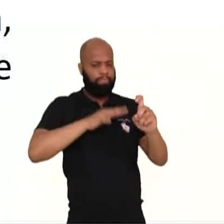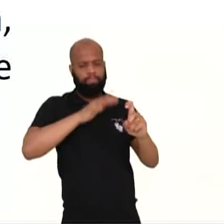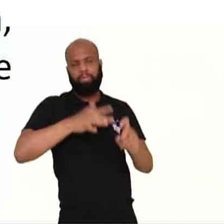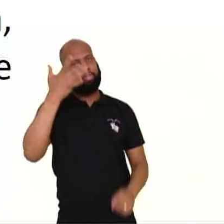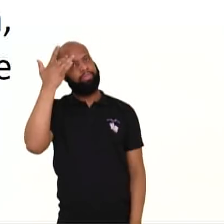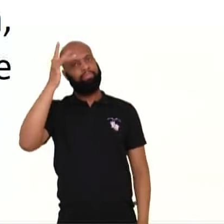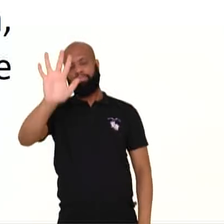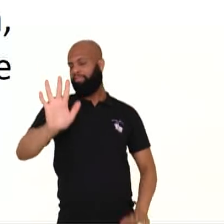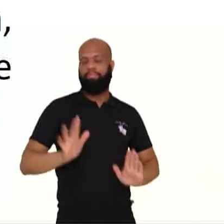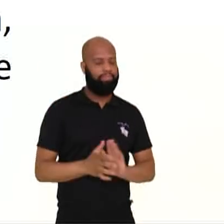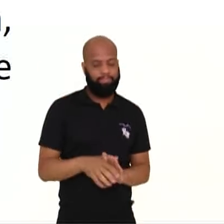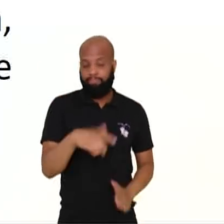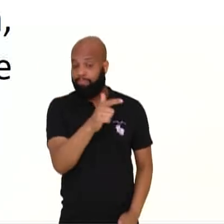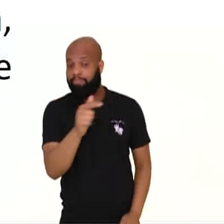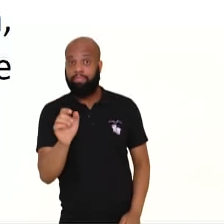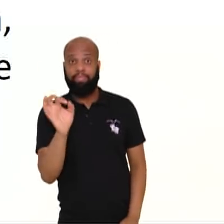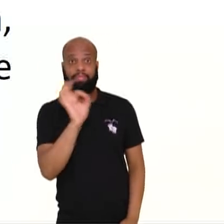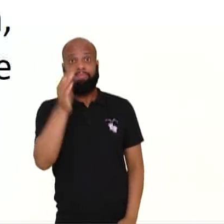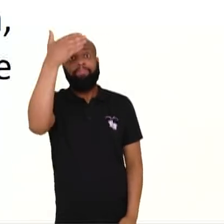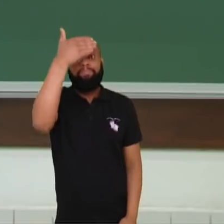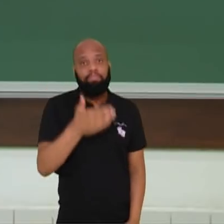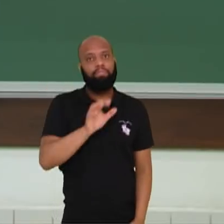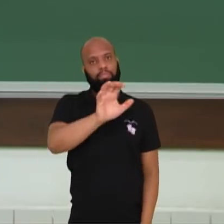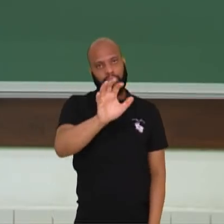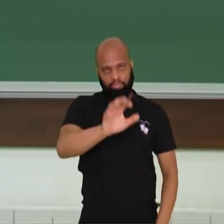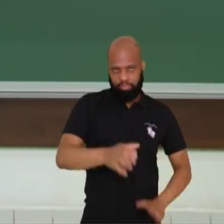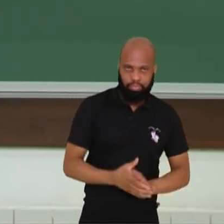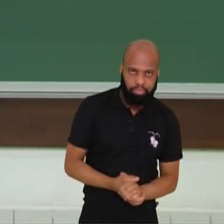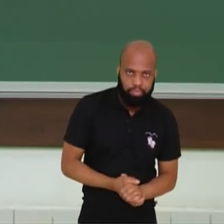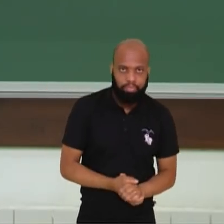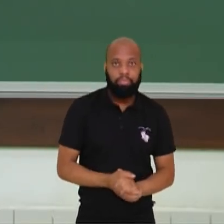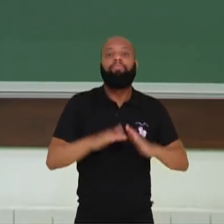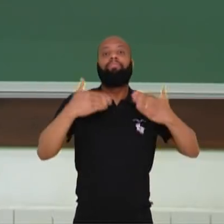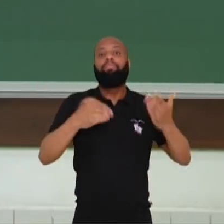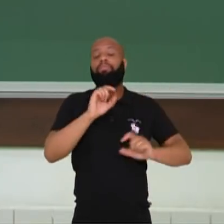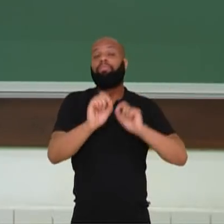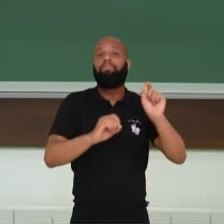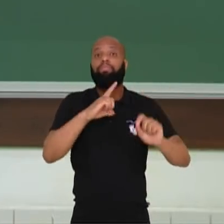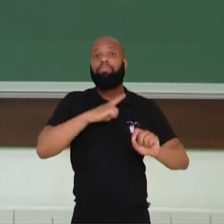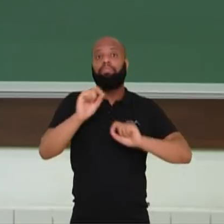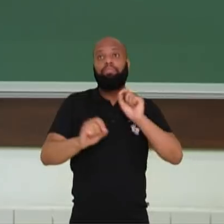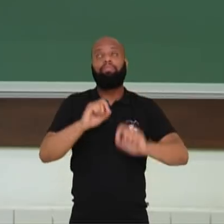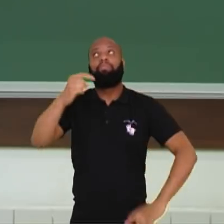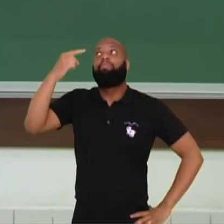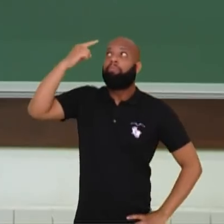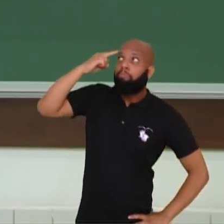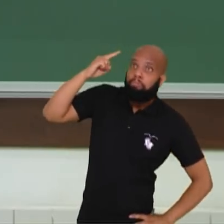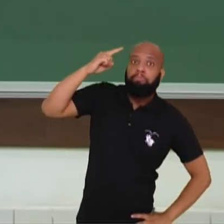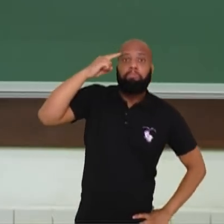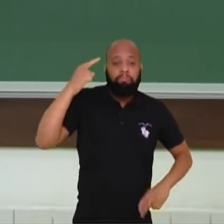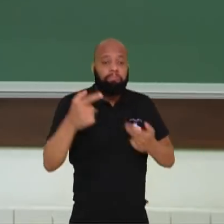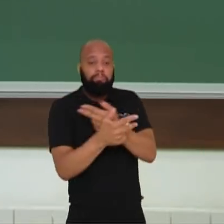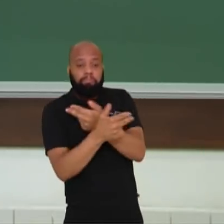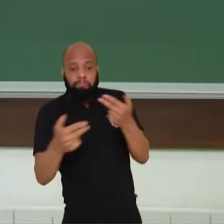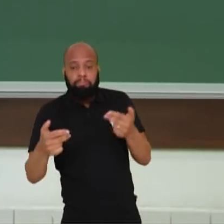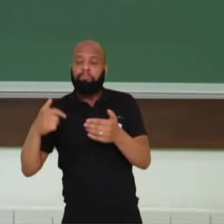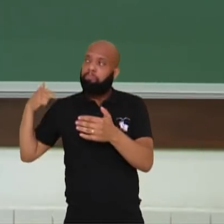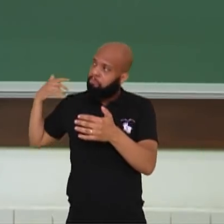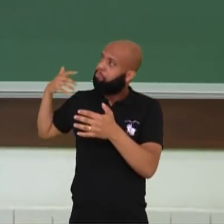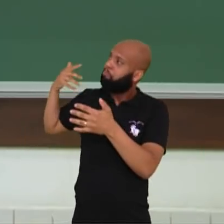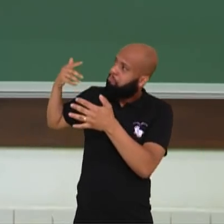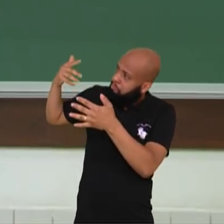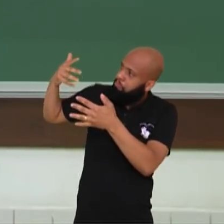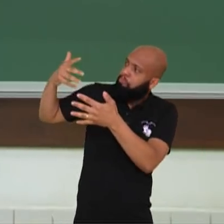nenhuma fonte histórica primária que nos permita fazer essa afirmação. São arquétipos, são coisas que desde o